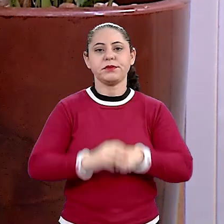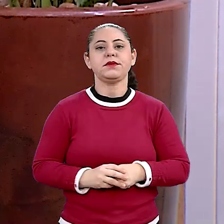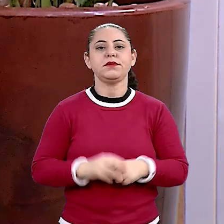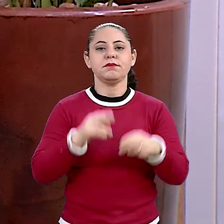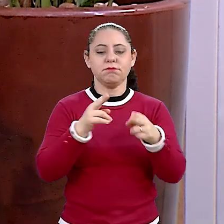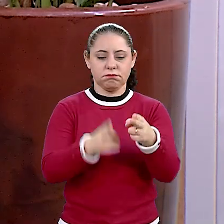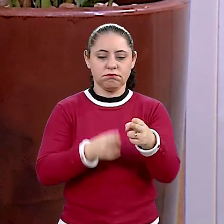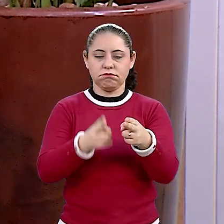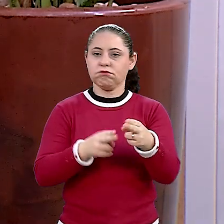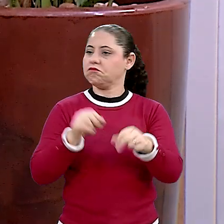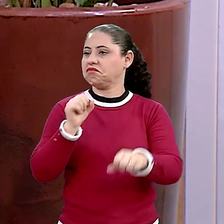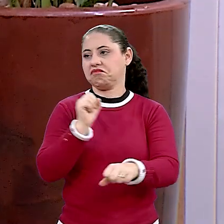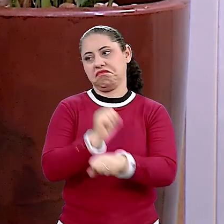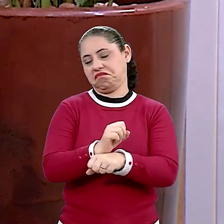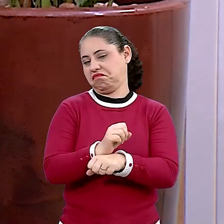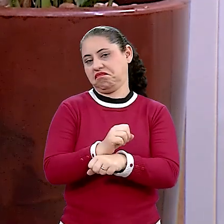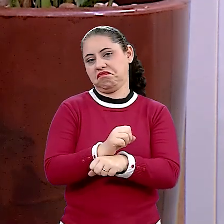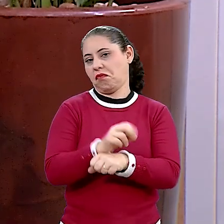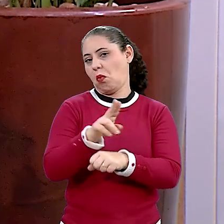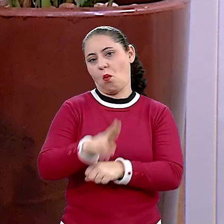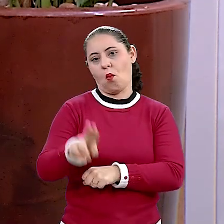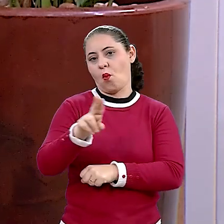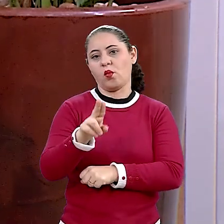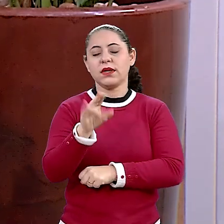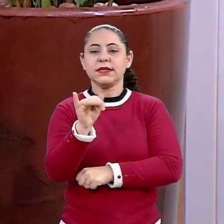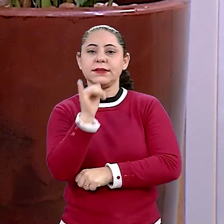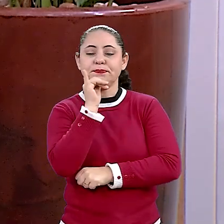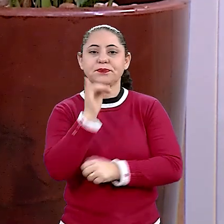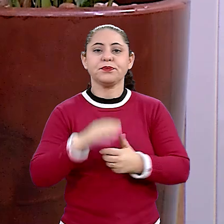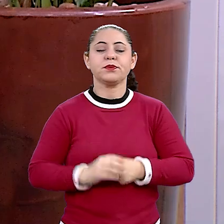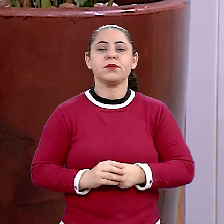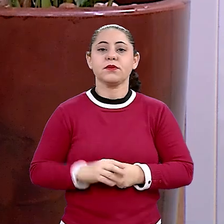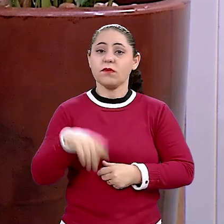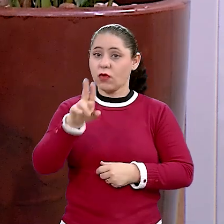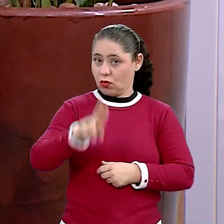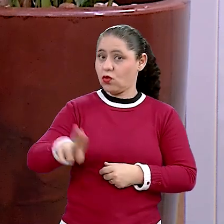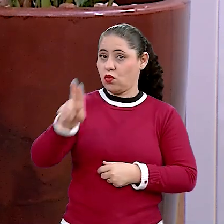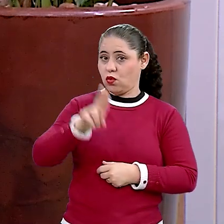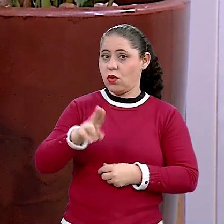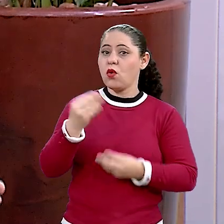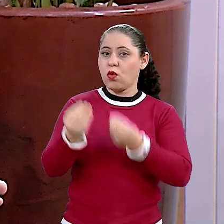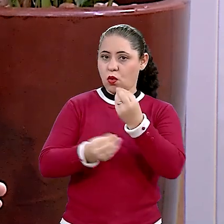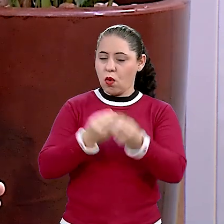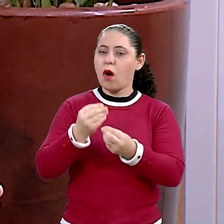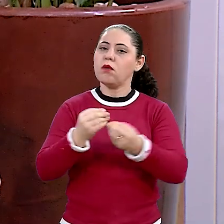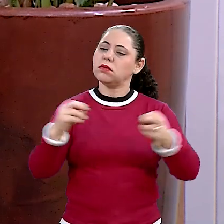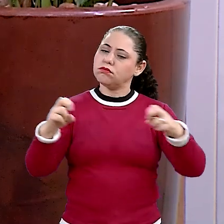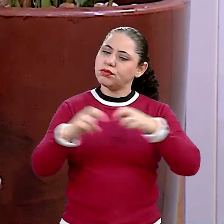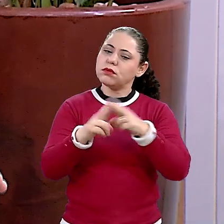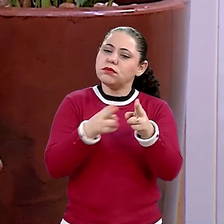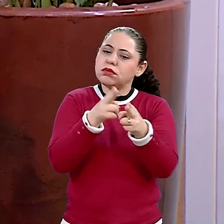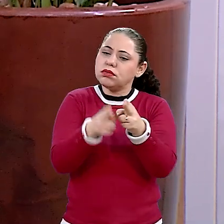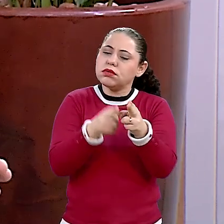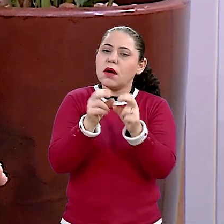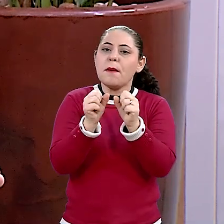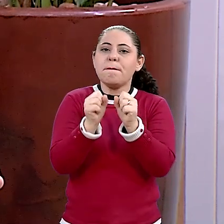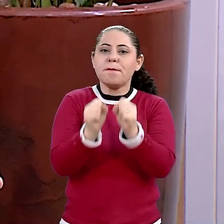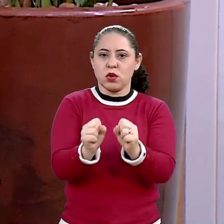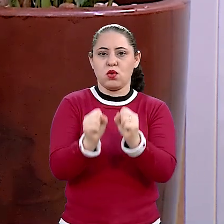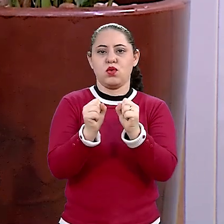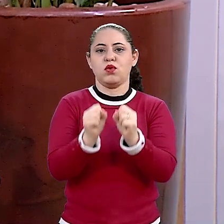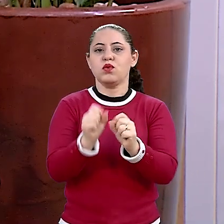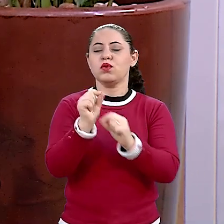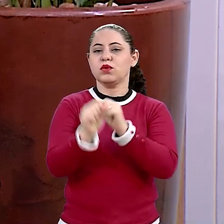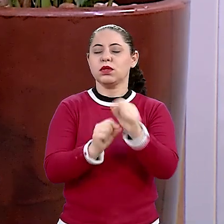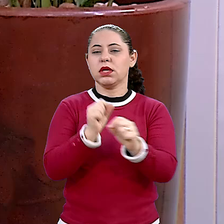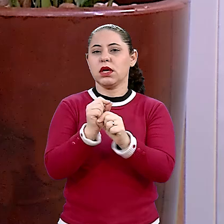ferrovia hoje ela está desativada e se ela fosse utilizada em condições de trafegabilidade, as composições